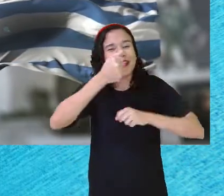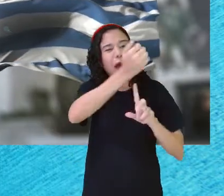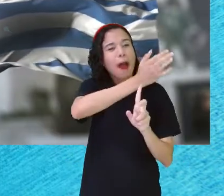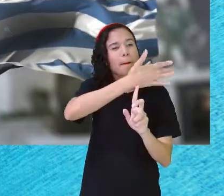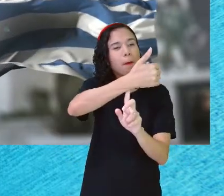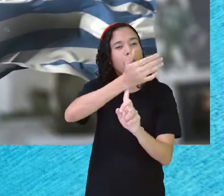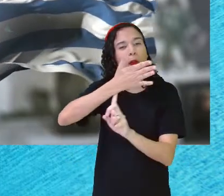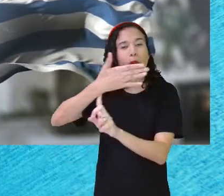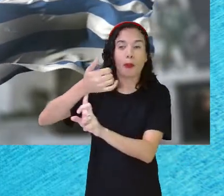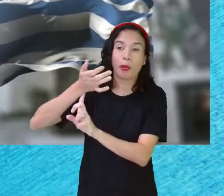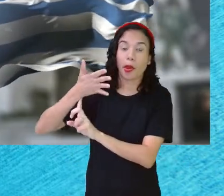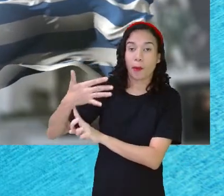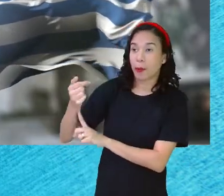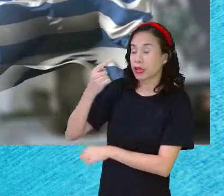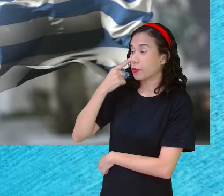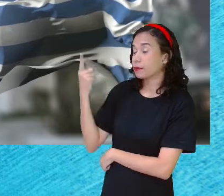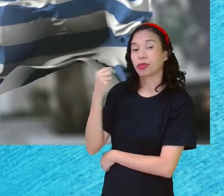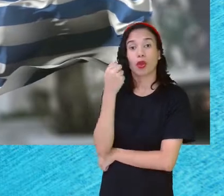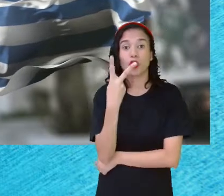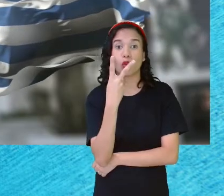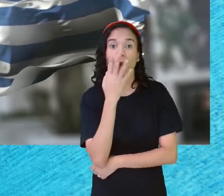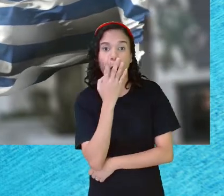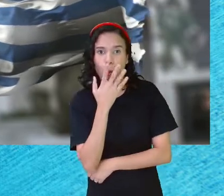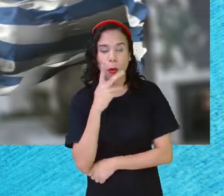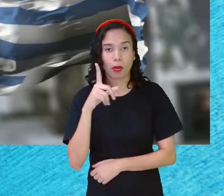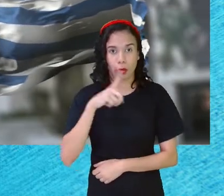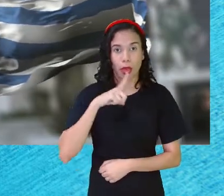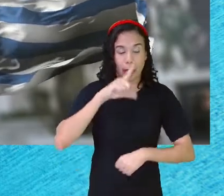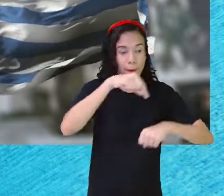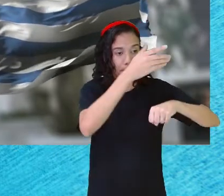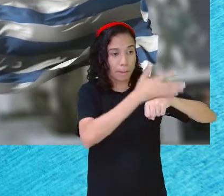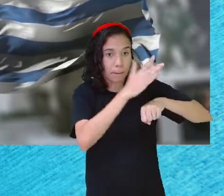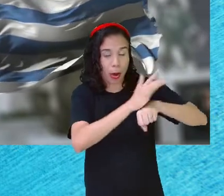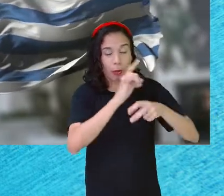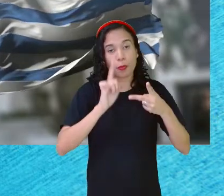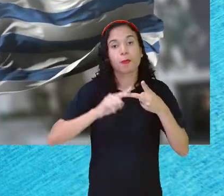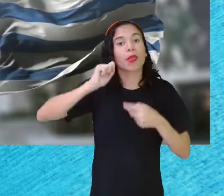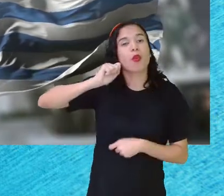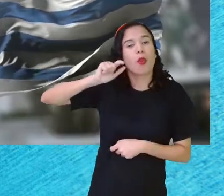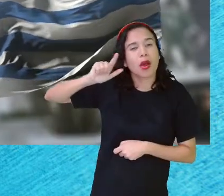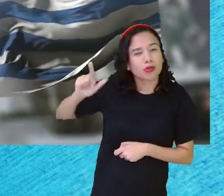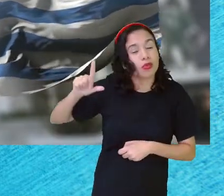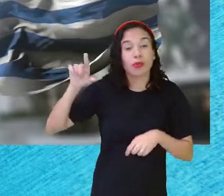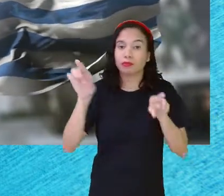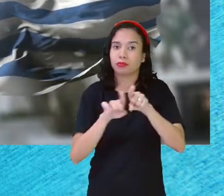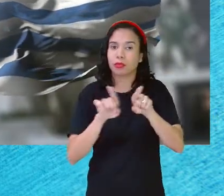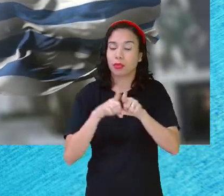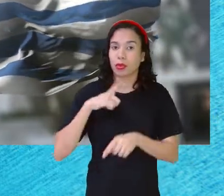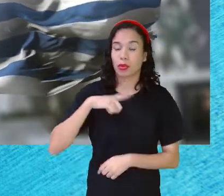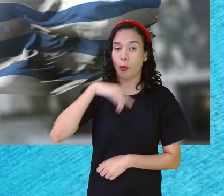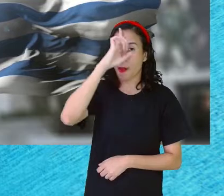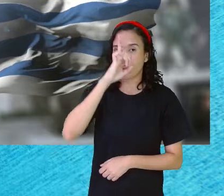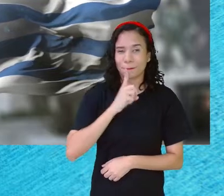gente. Ela possui duas cores predominantes, que é o branco e o azul, e também tem aí